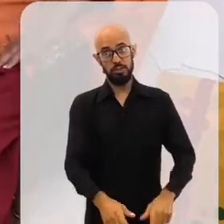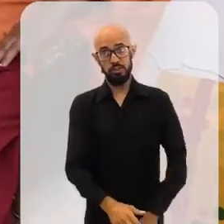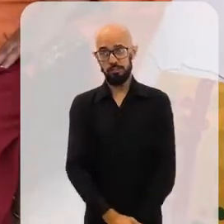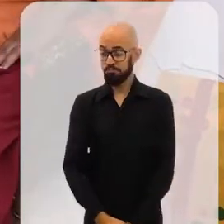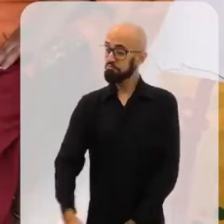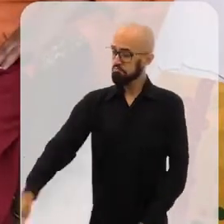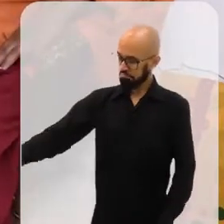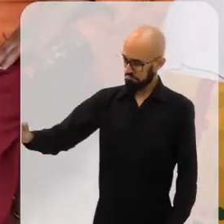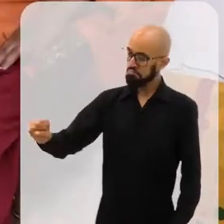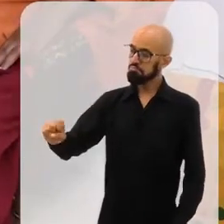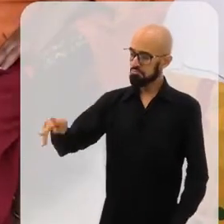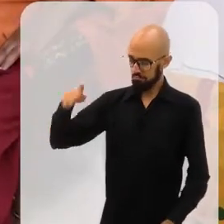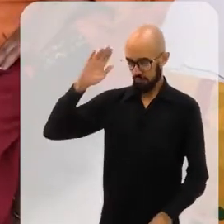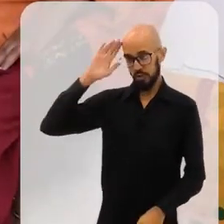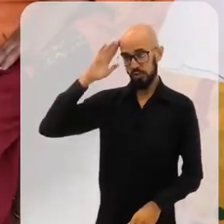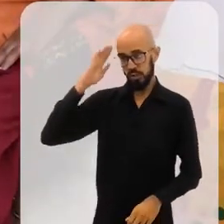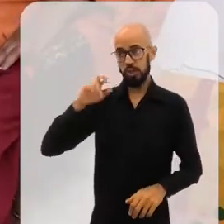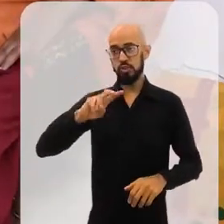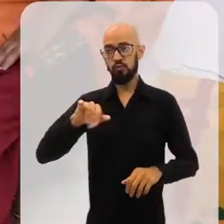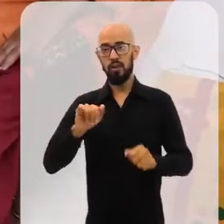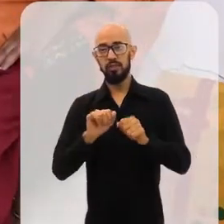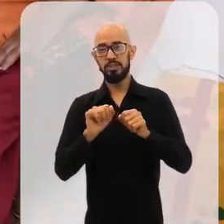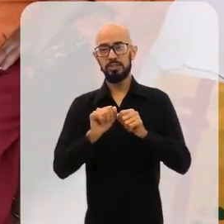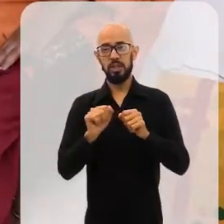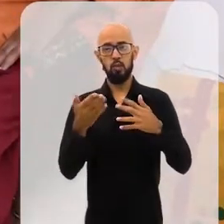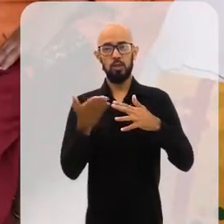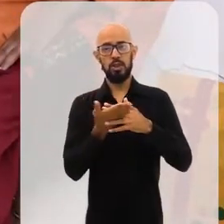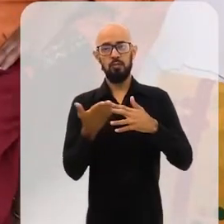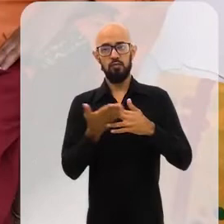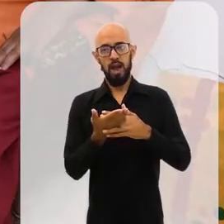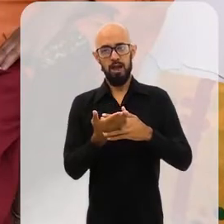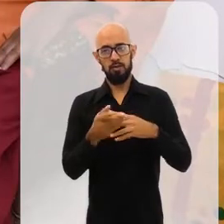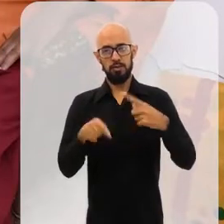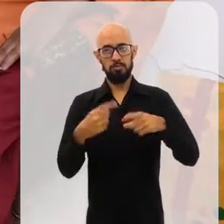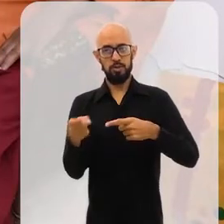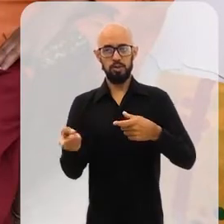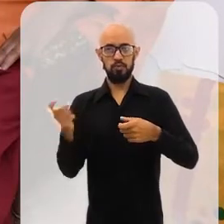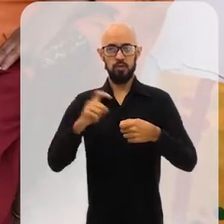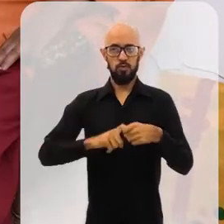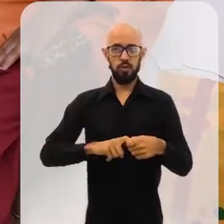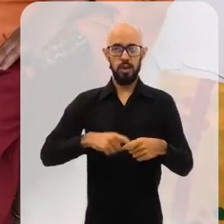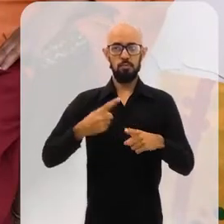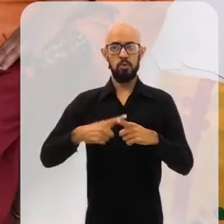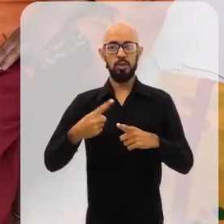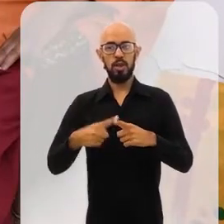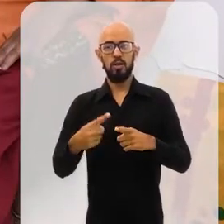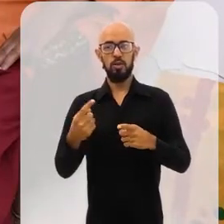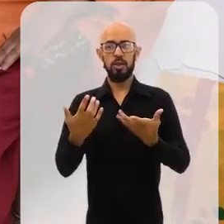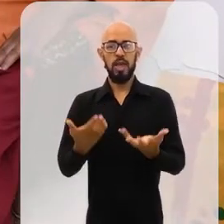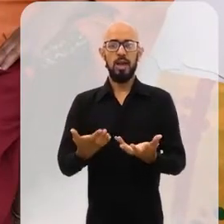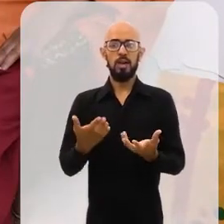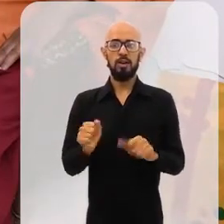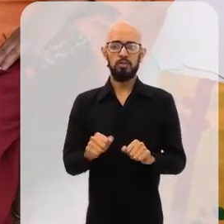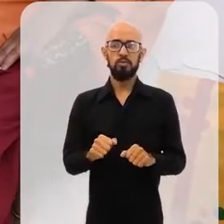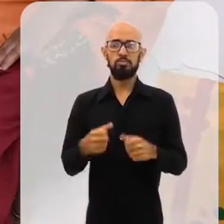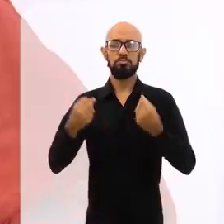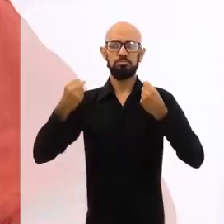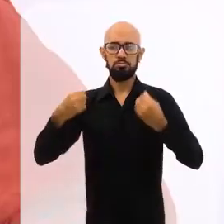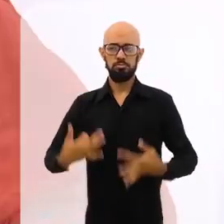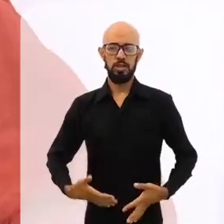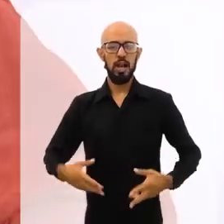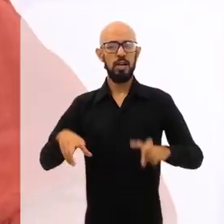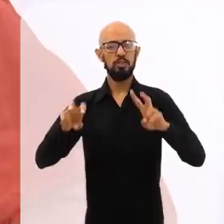a diferença. Nós vamos fazer um intervalo e vamos voltar porque eu quero entrar nessa parte